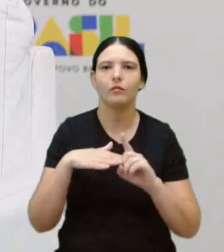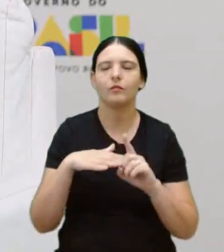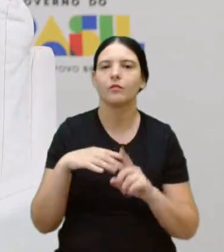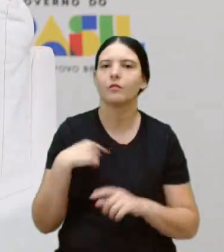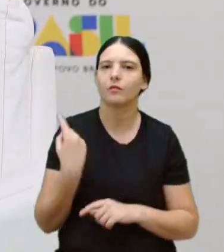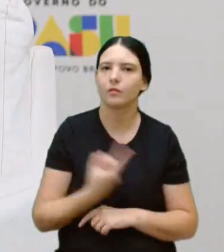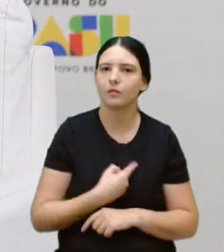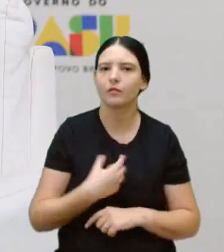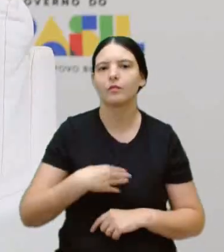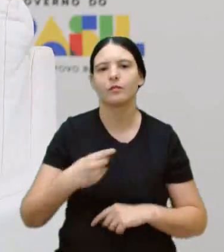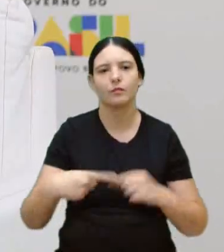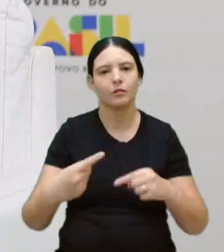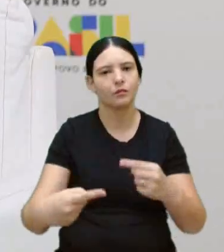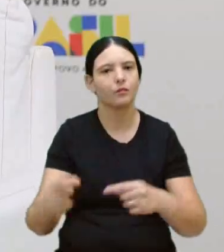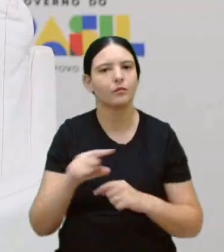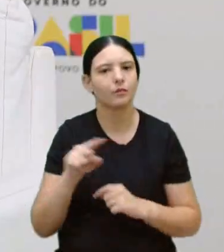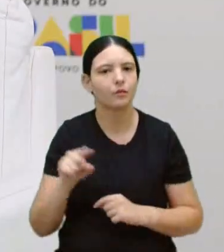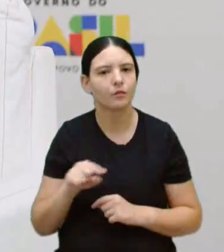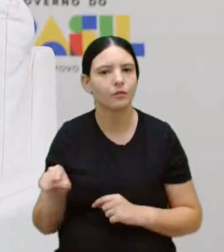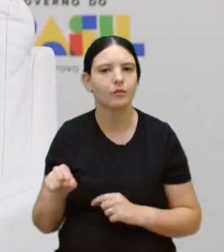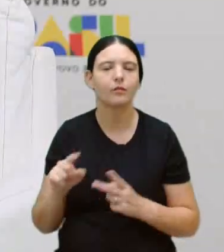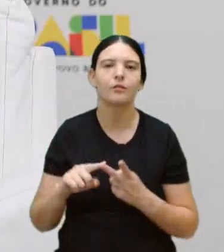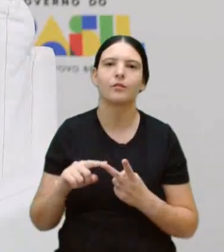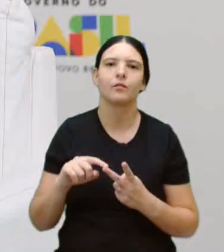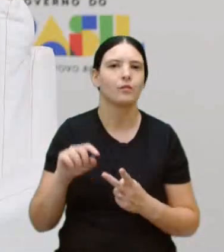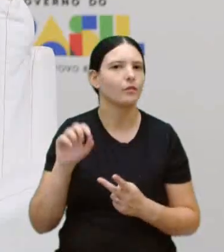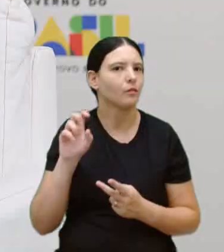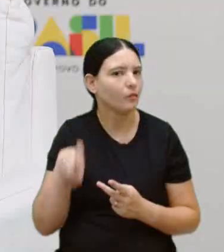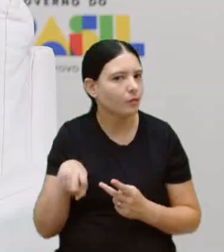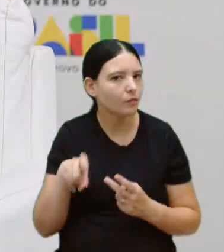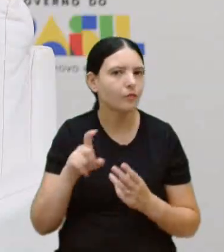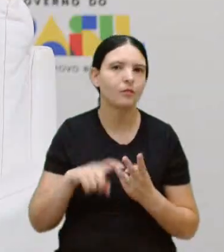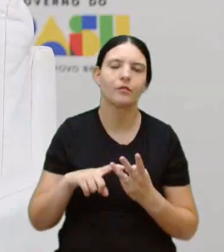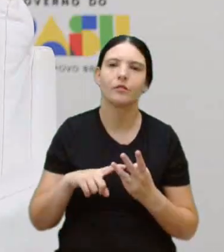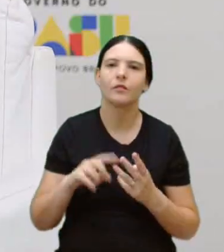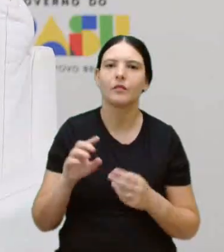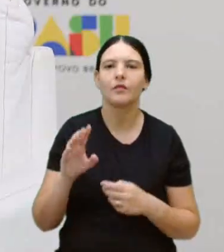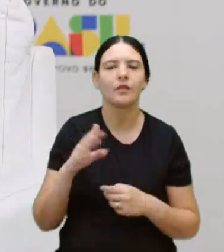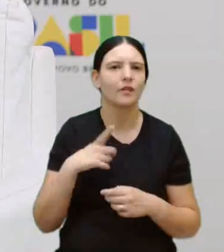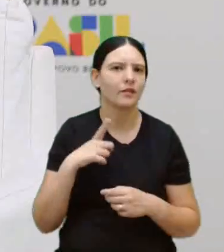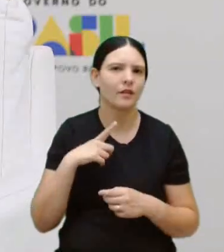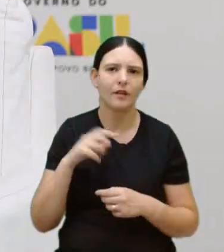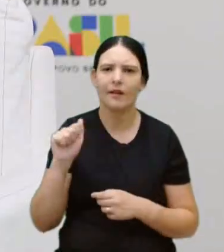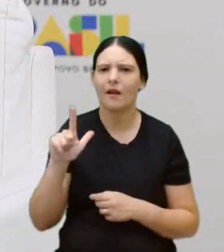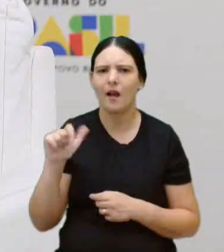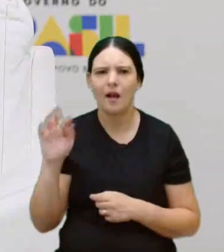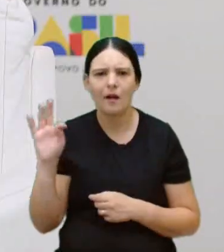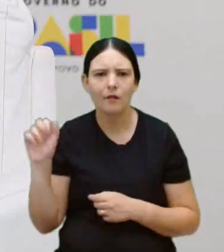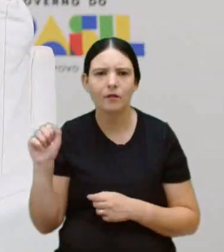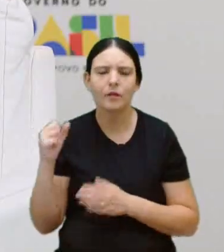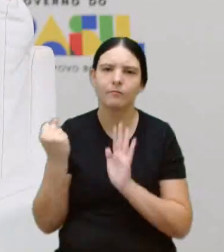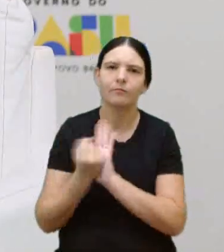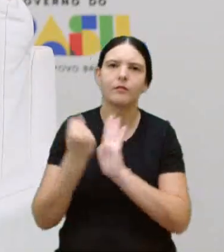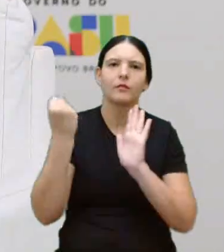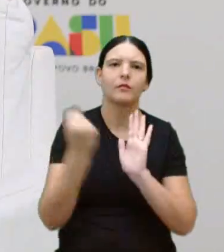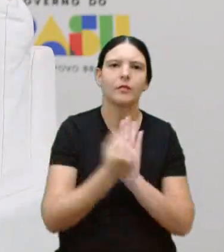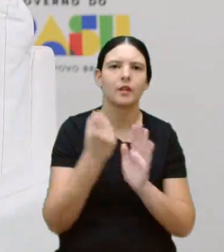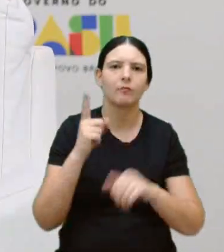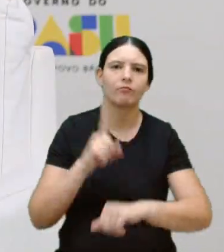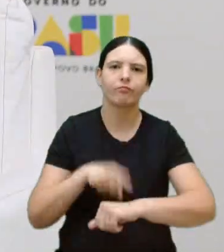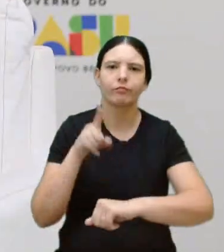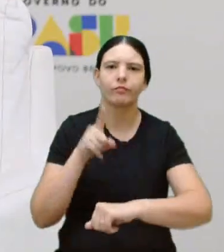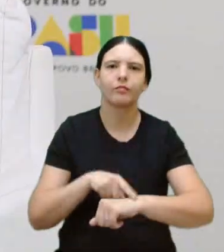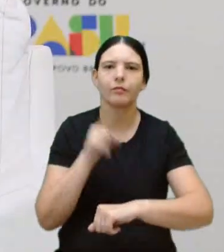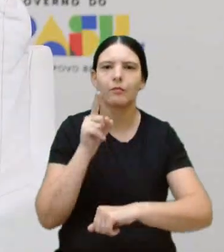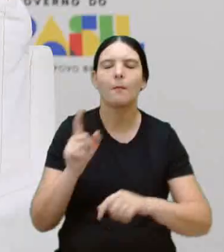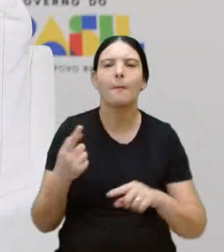X, Y, Z, fala em baby boomer, fala em alfa, que são marcadores temporais, está falando mais ou menos